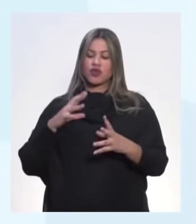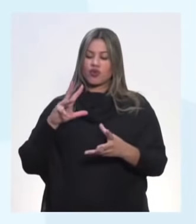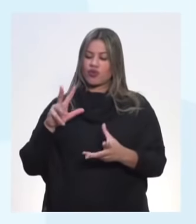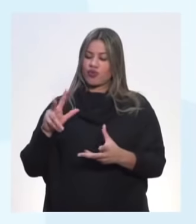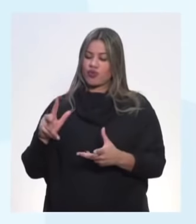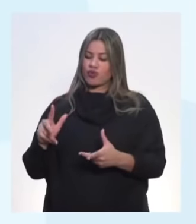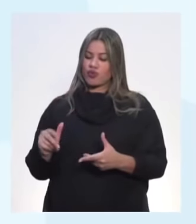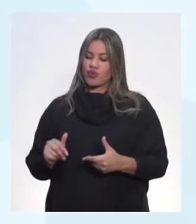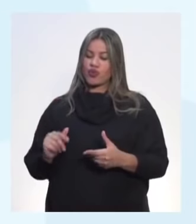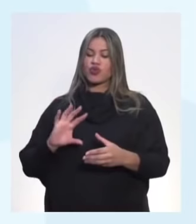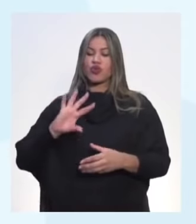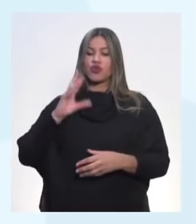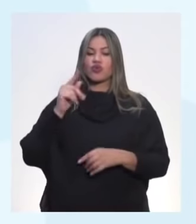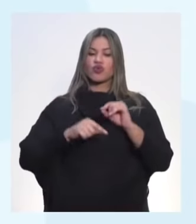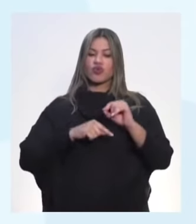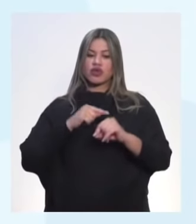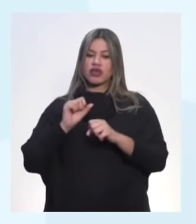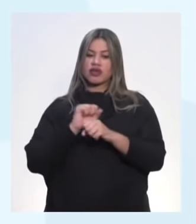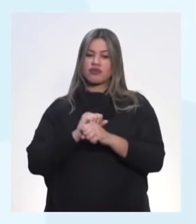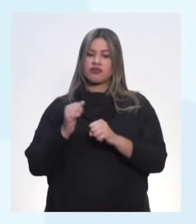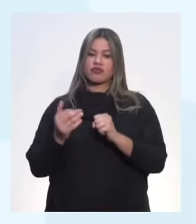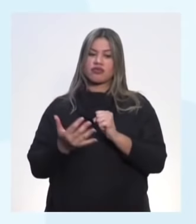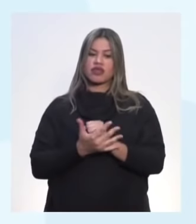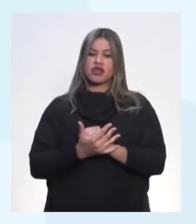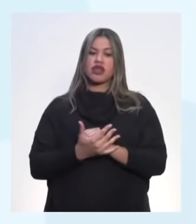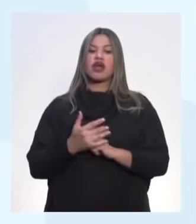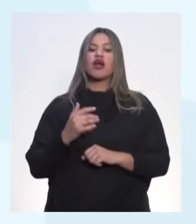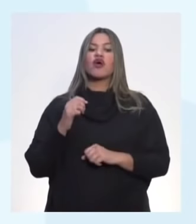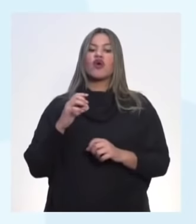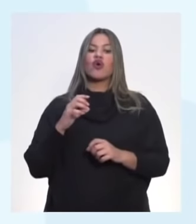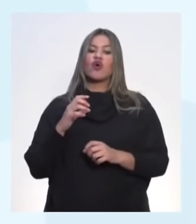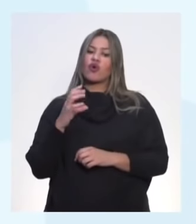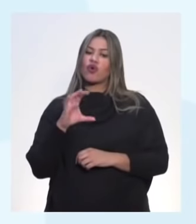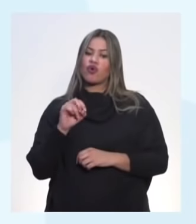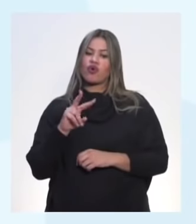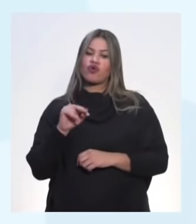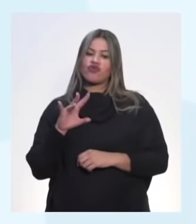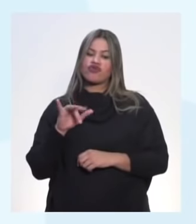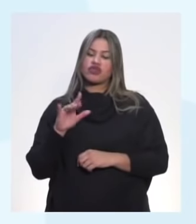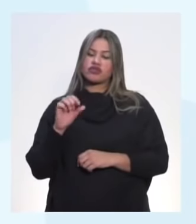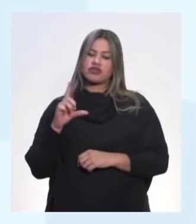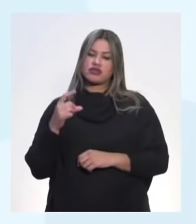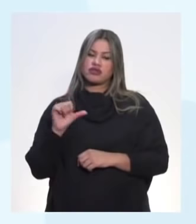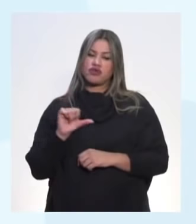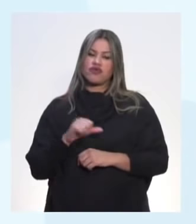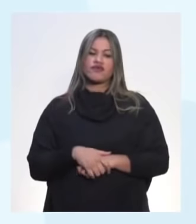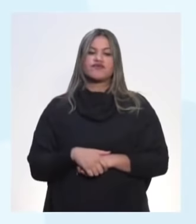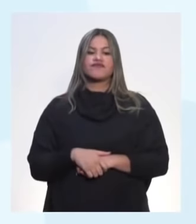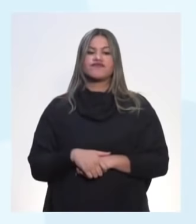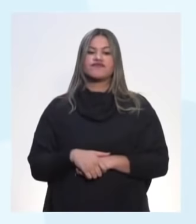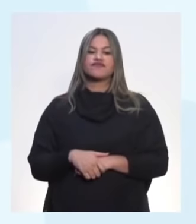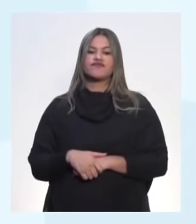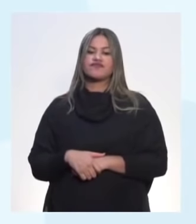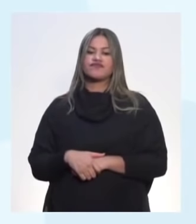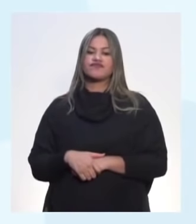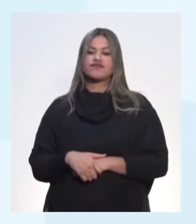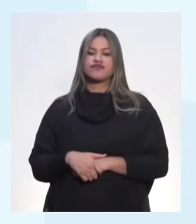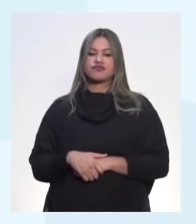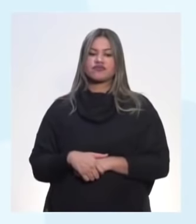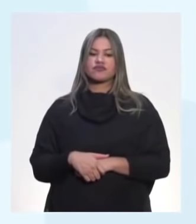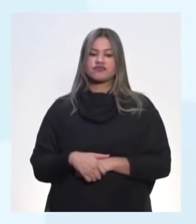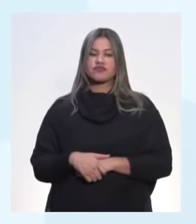da Covid-19. Eu coloquei dá porque dá doença, tá? Uhum. Mas pode ser do vírus, Covid, enfim. O vírus não